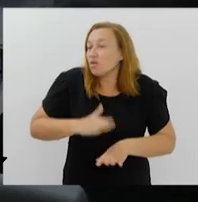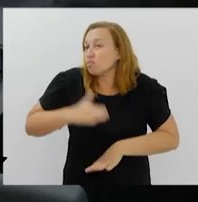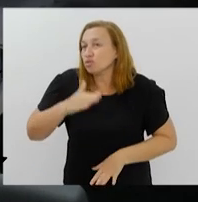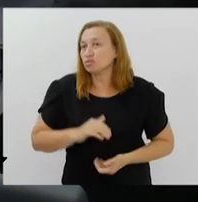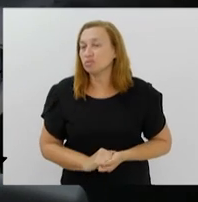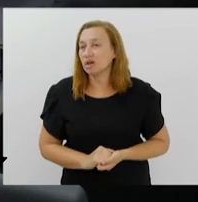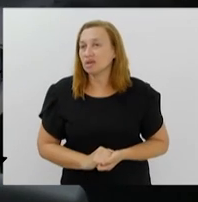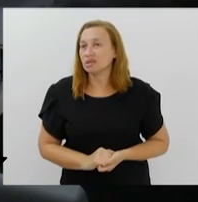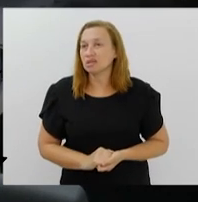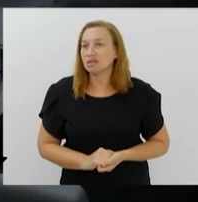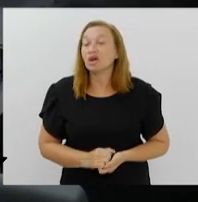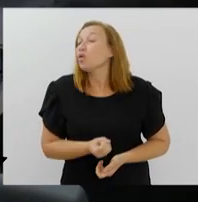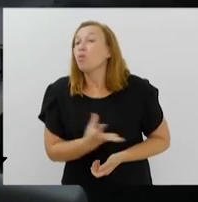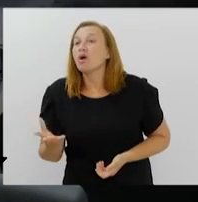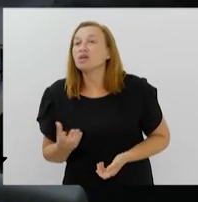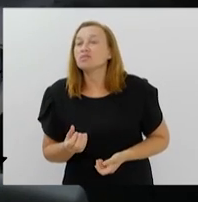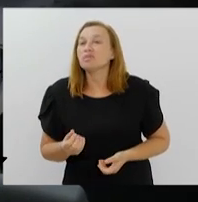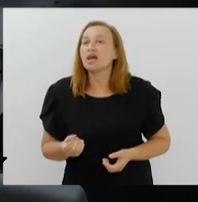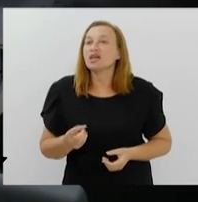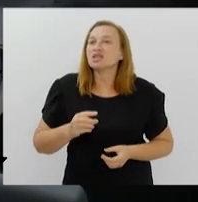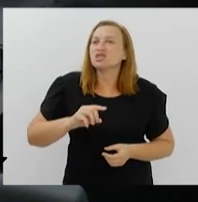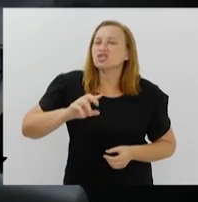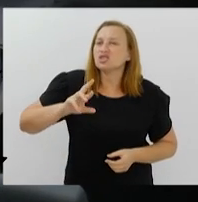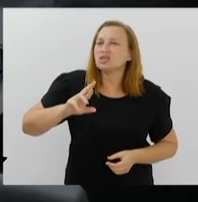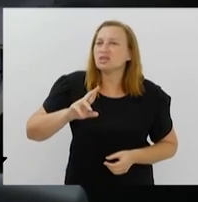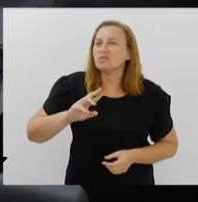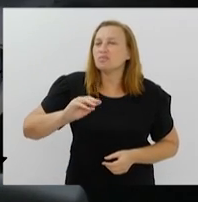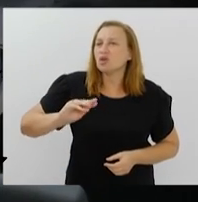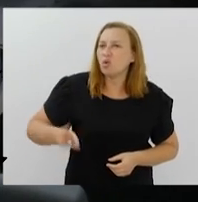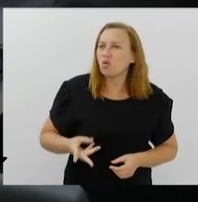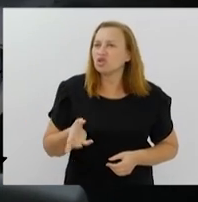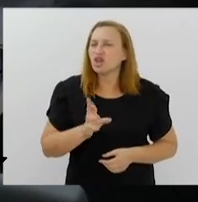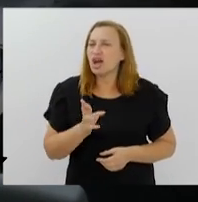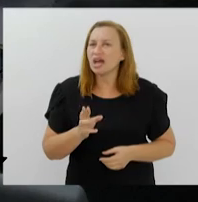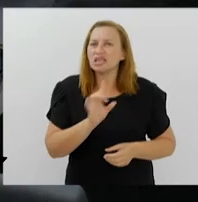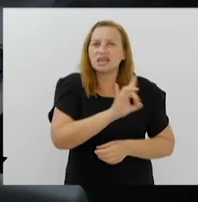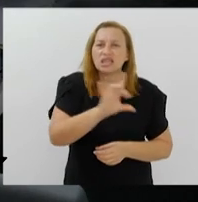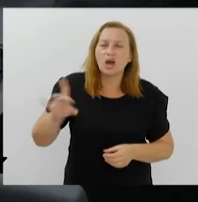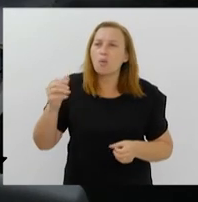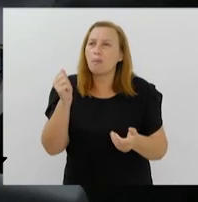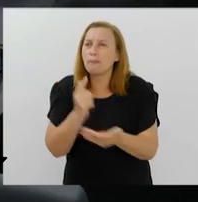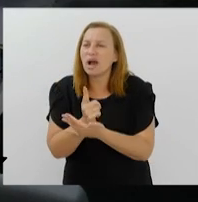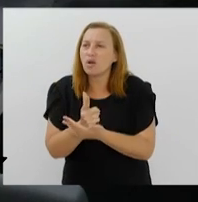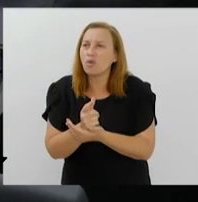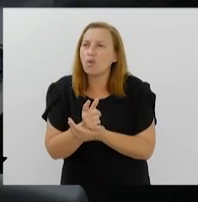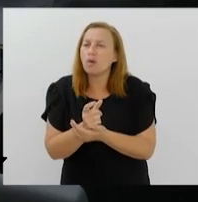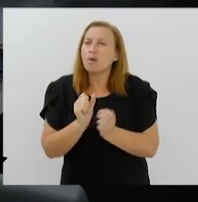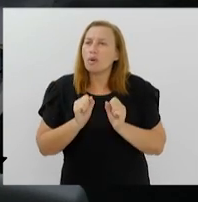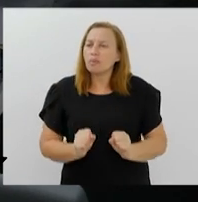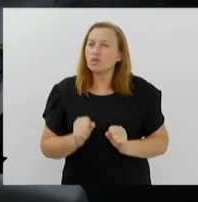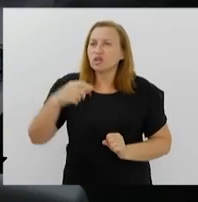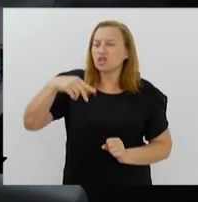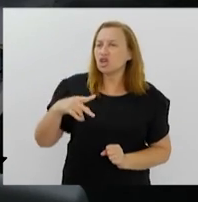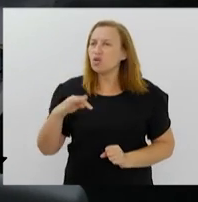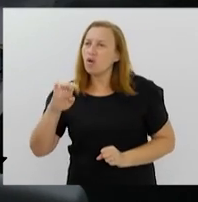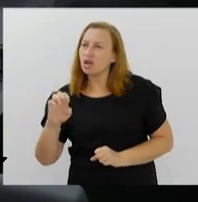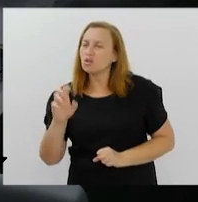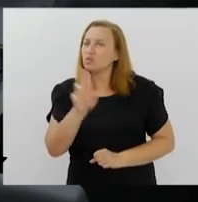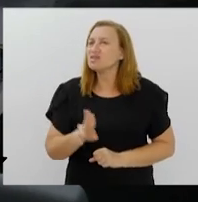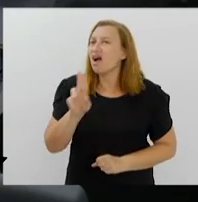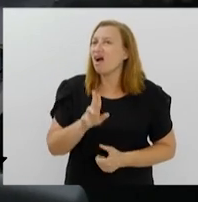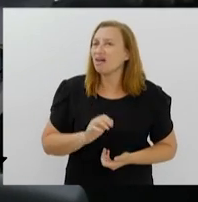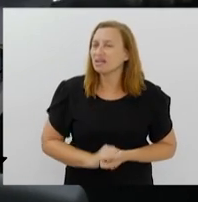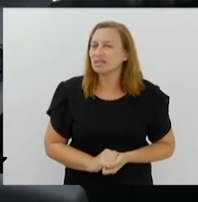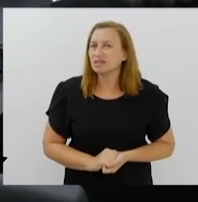quantos anos quantos milhares de reais eu já paguei milhões sei lá quanto cada um aqui pagou para poder para nic poder usar H